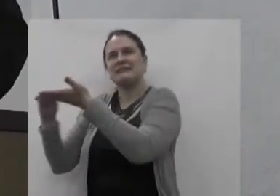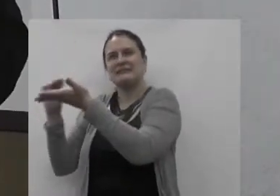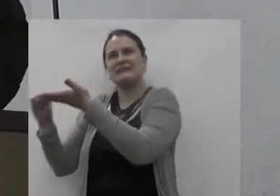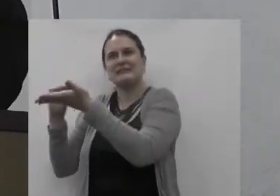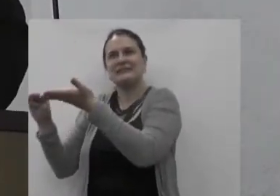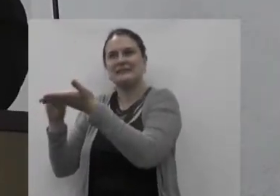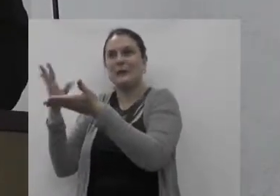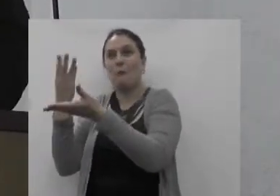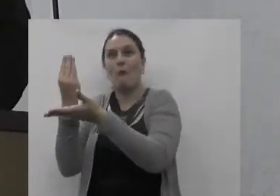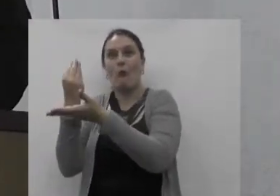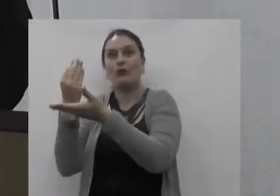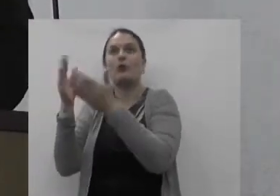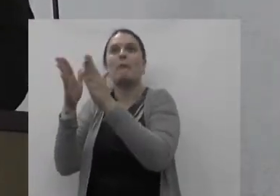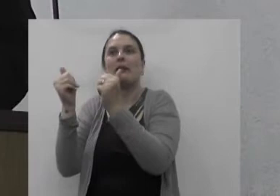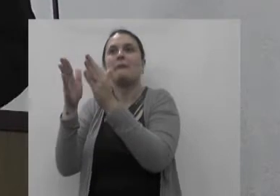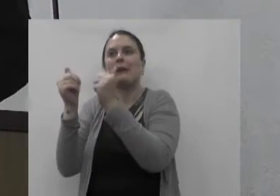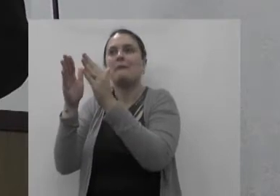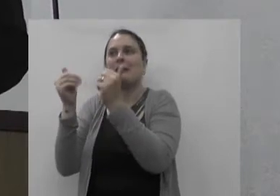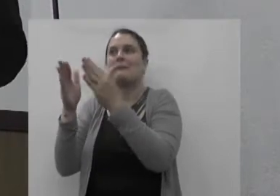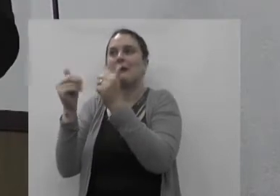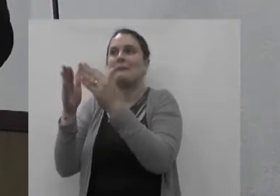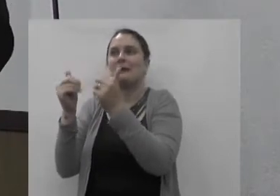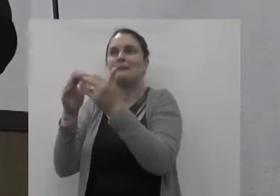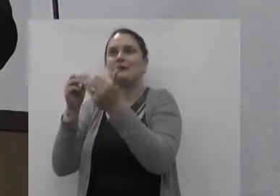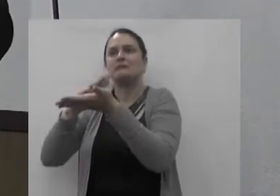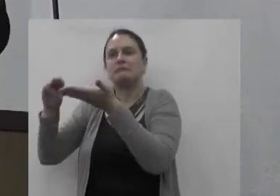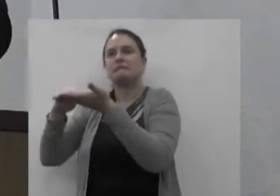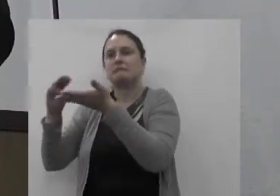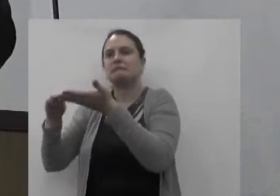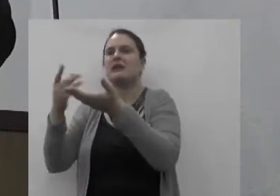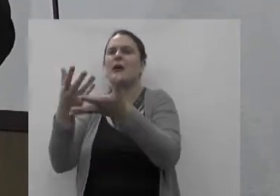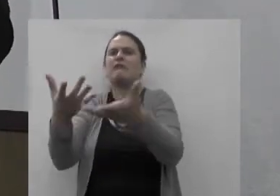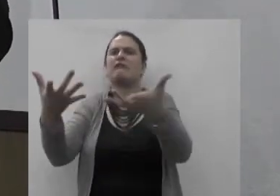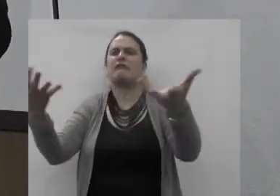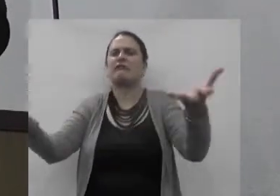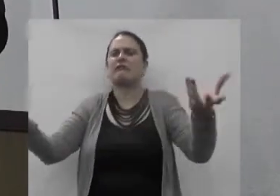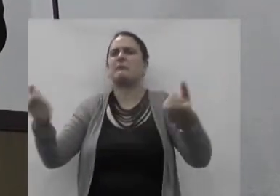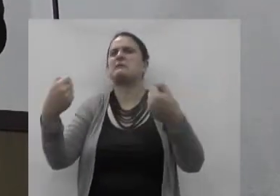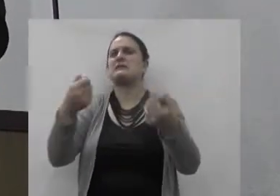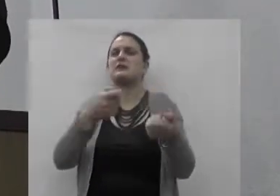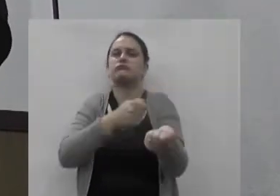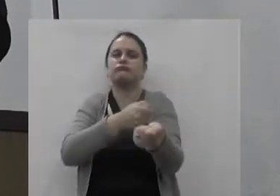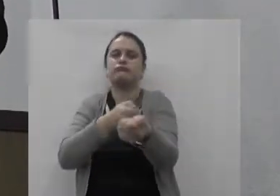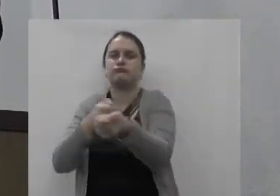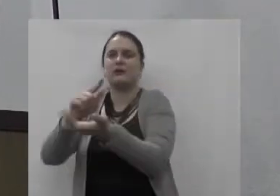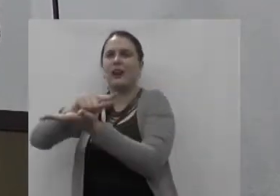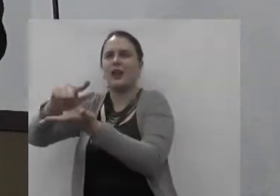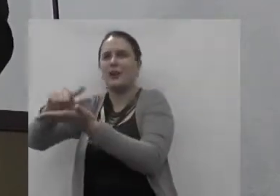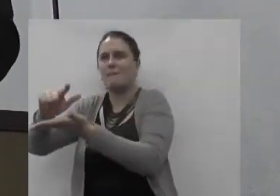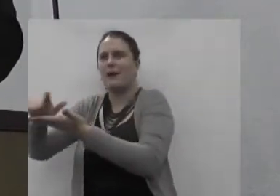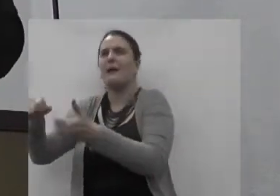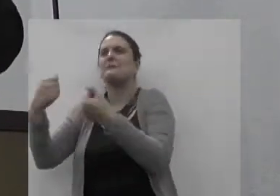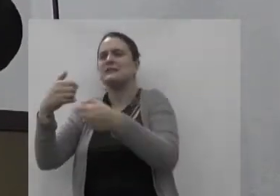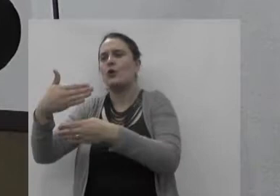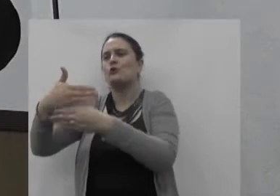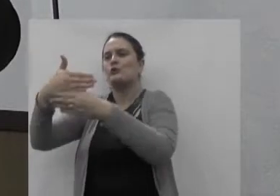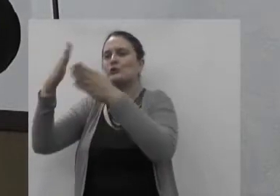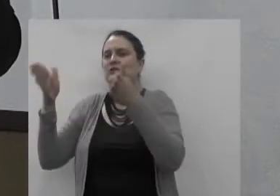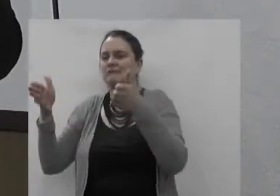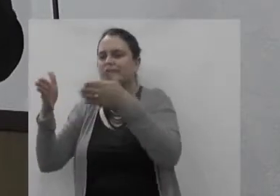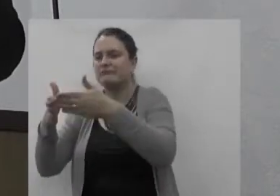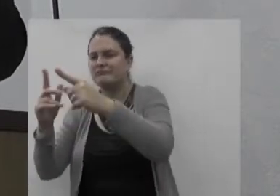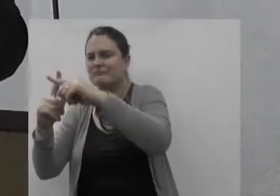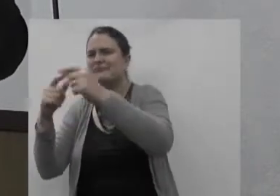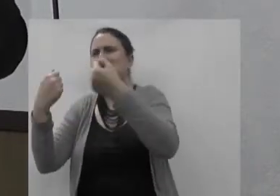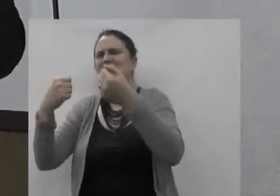bueiro, a respeito de uma roçada, a respeito de uma construção, de uma capela mortuária,